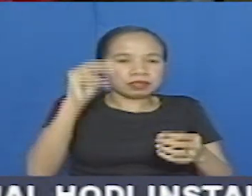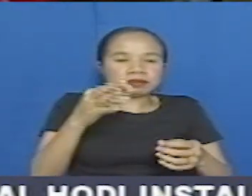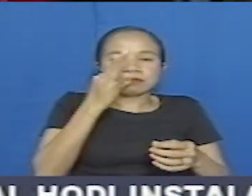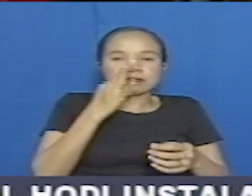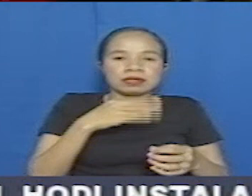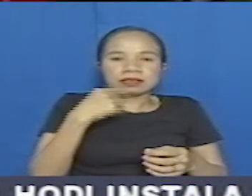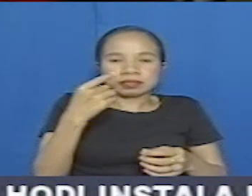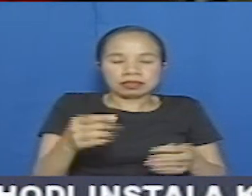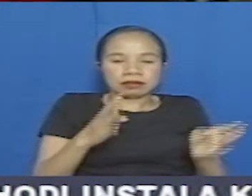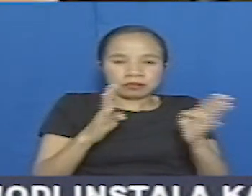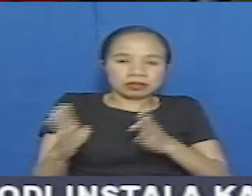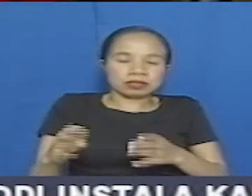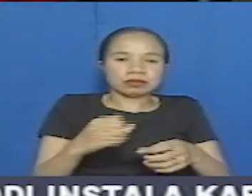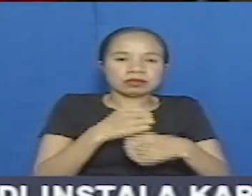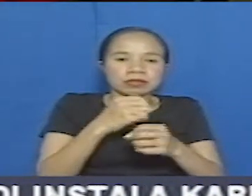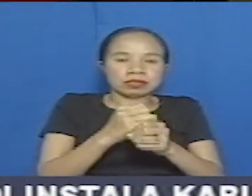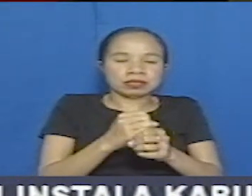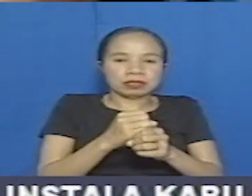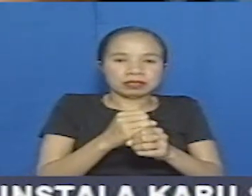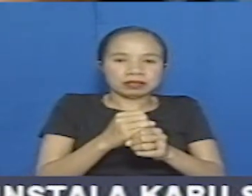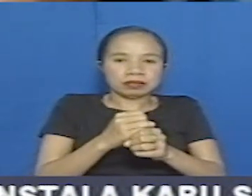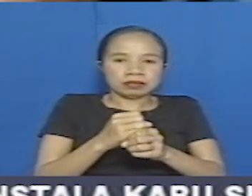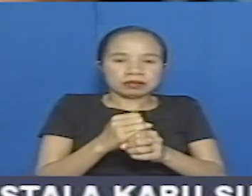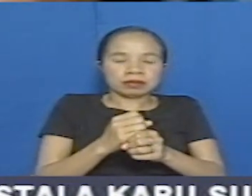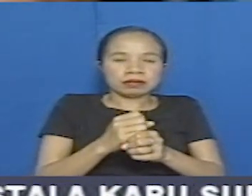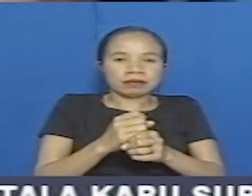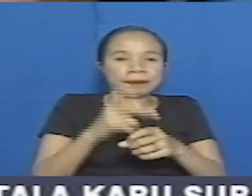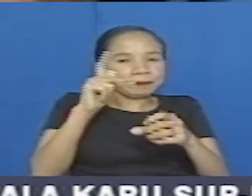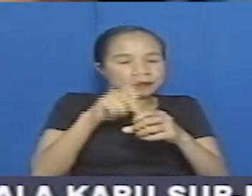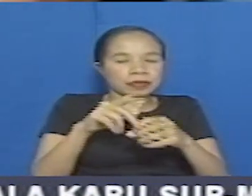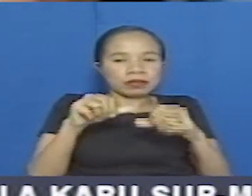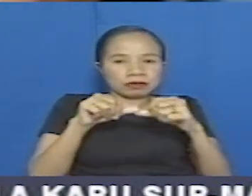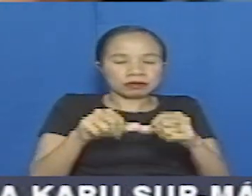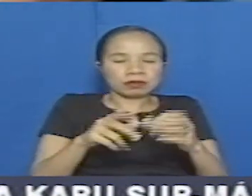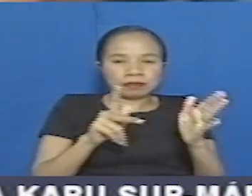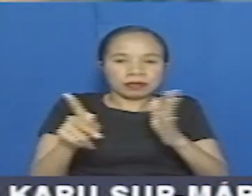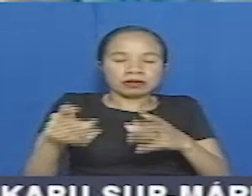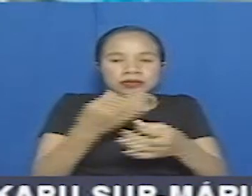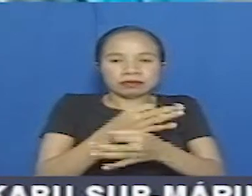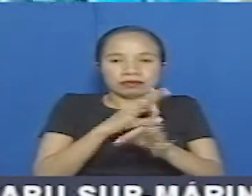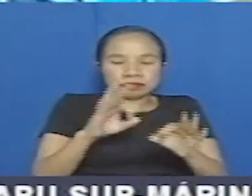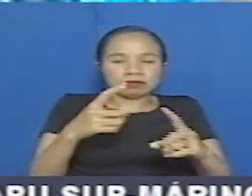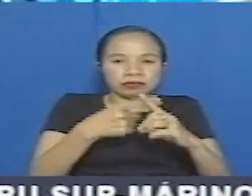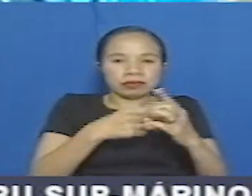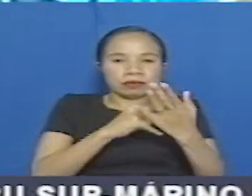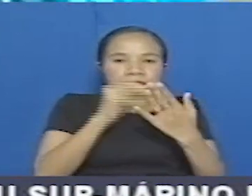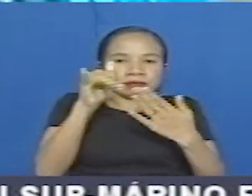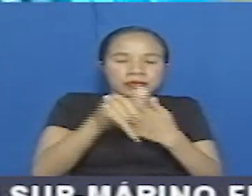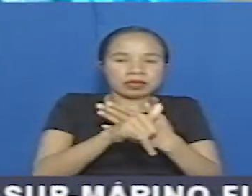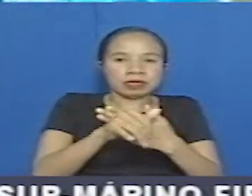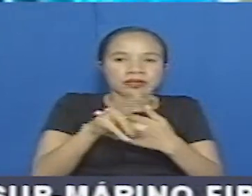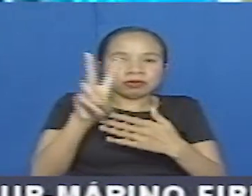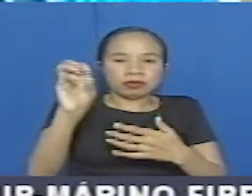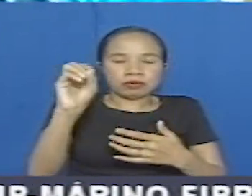Magalhães afirma, processo ligação digital fibra óptica, ou implementação LAO, ter plano seremata e a fulan maio rihun rua